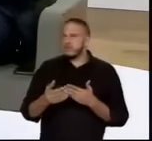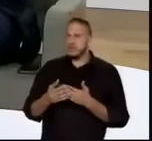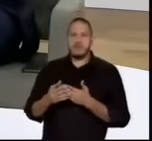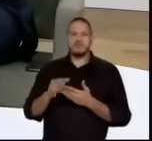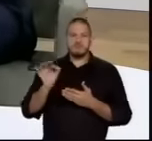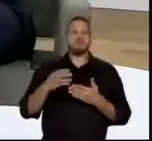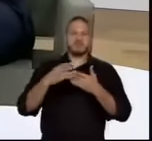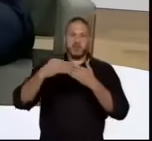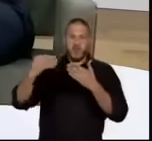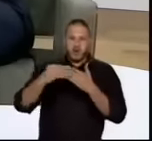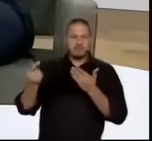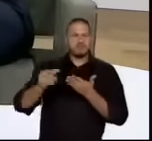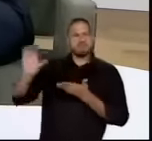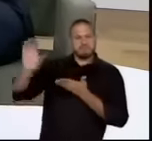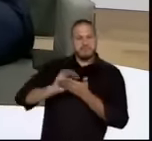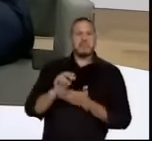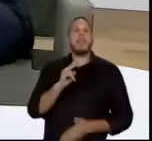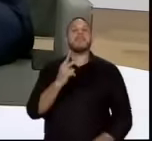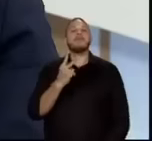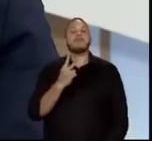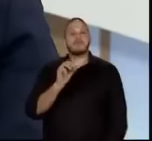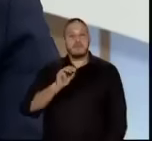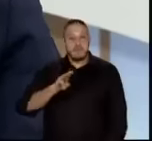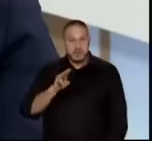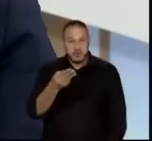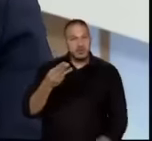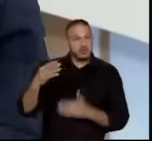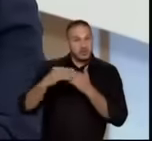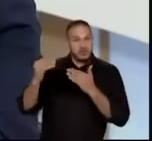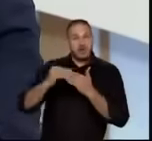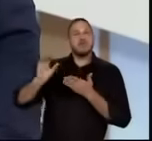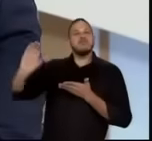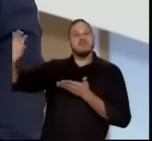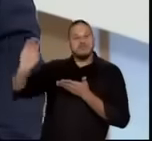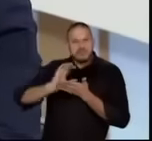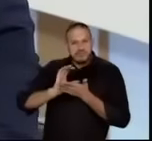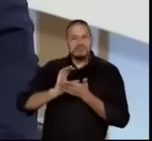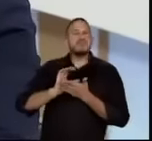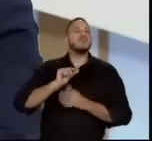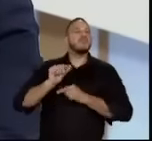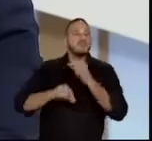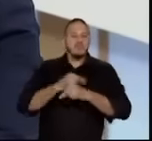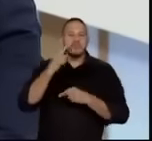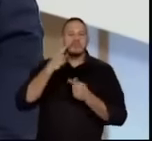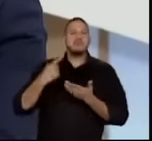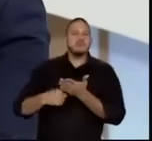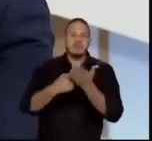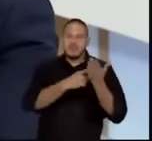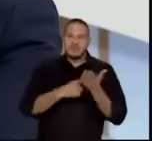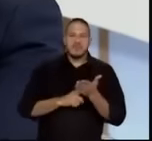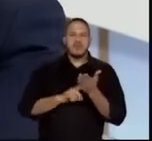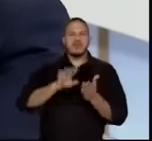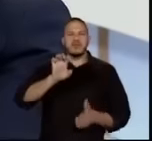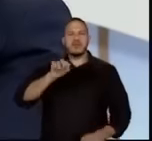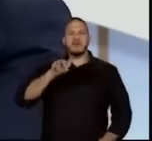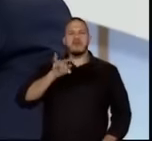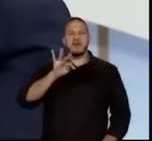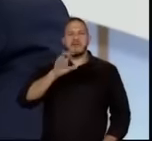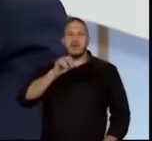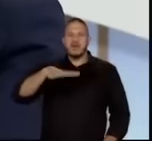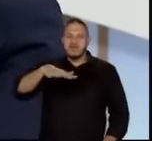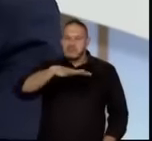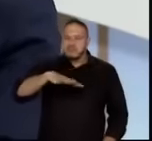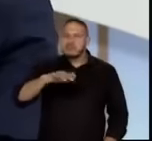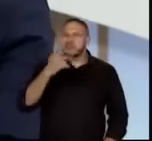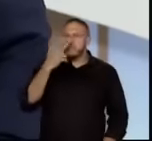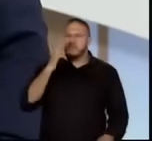Dólares. Os 20 milhões de dólares viriam através da colocação de equipamentos. Eu li em algum lugar que isso